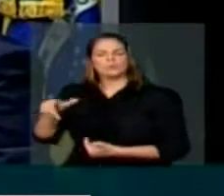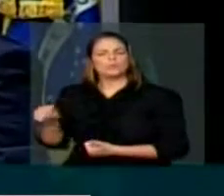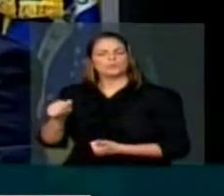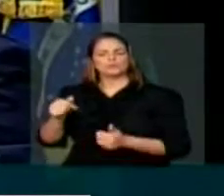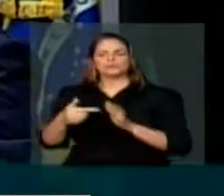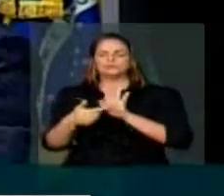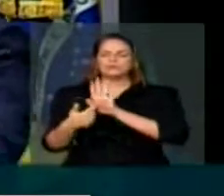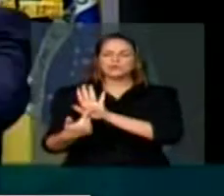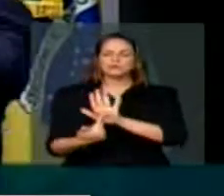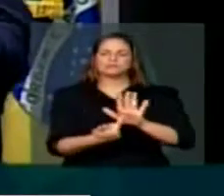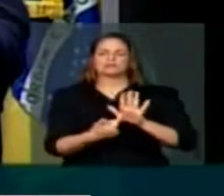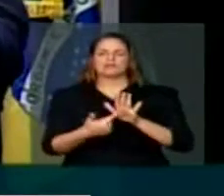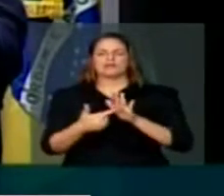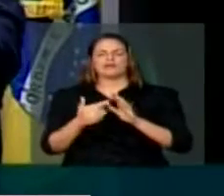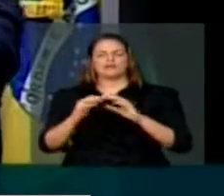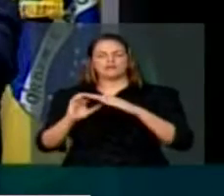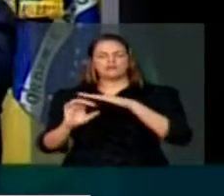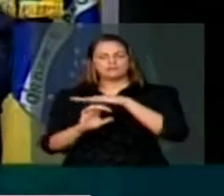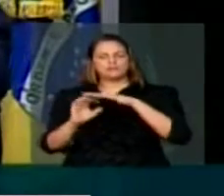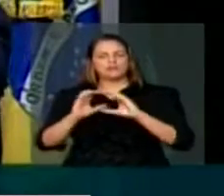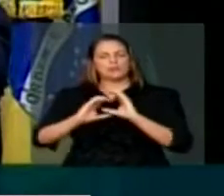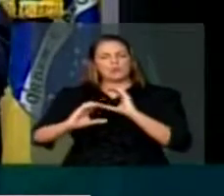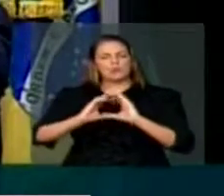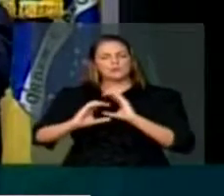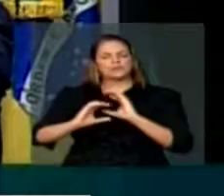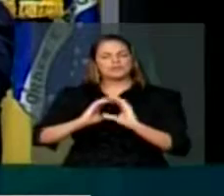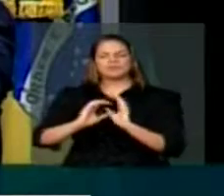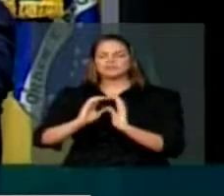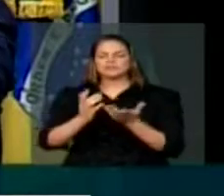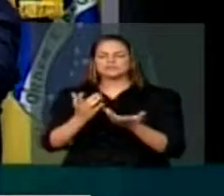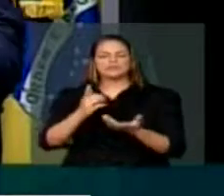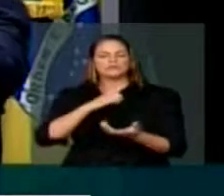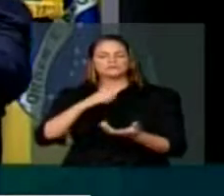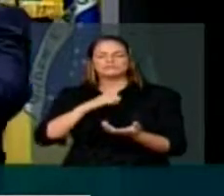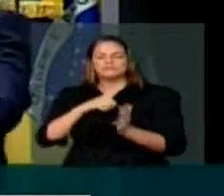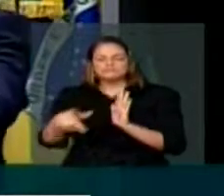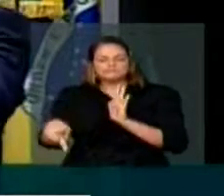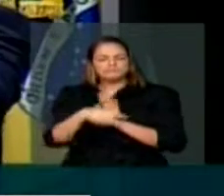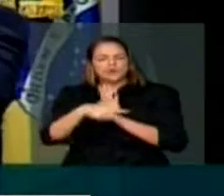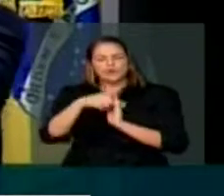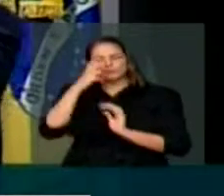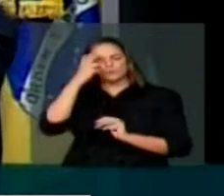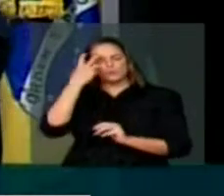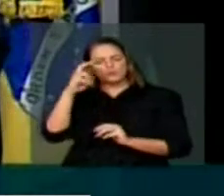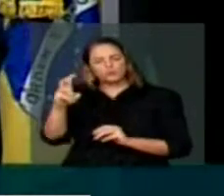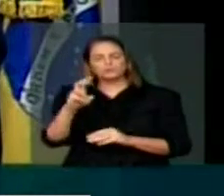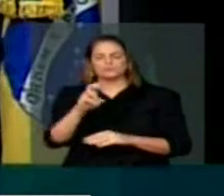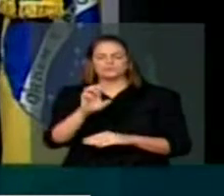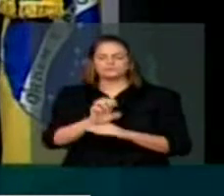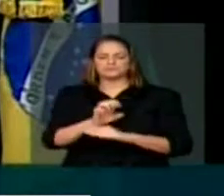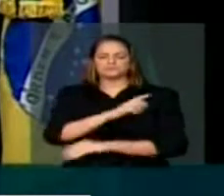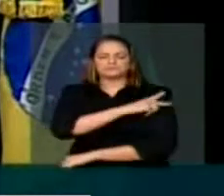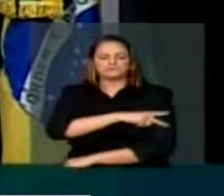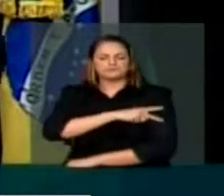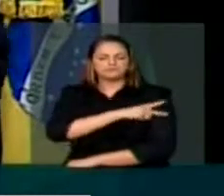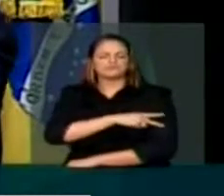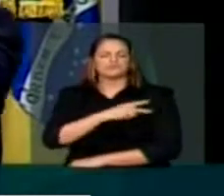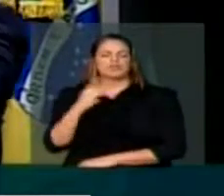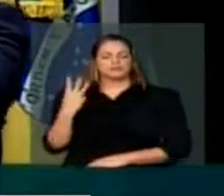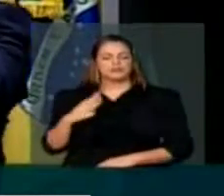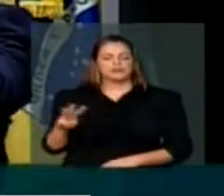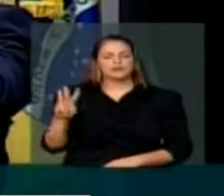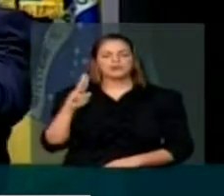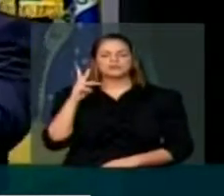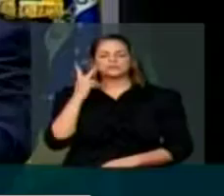um sistema que está cravado nas terras piauienses, na Maranhense, nas terras